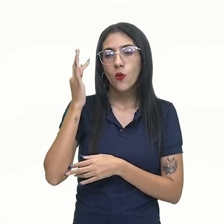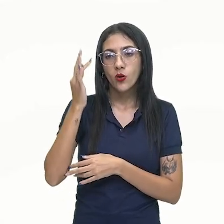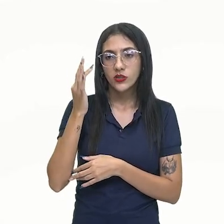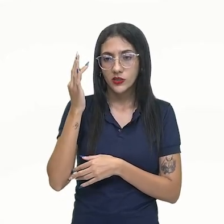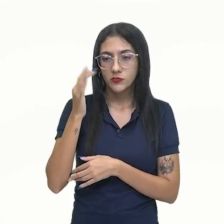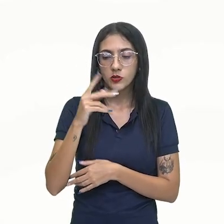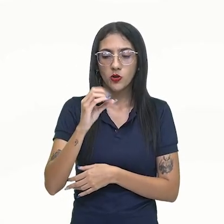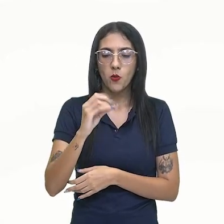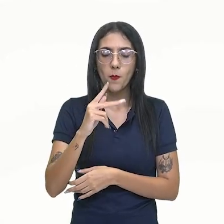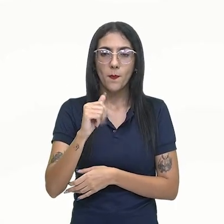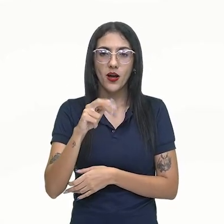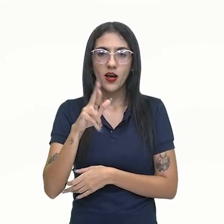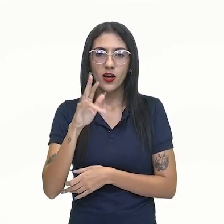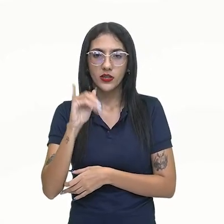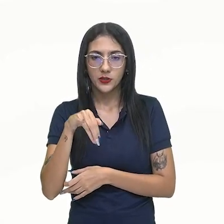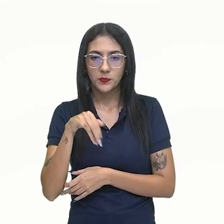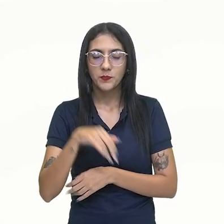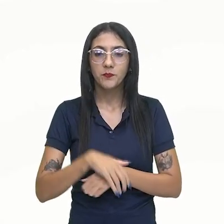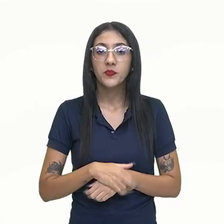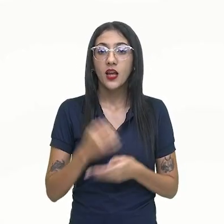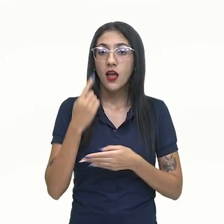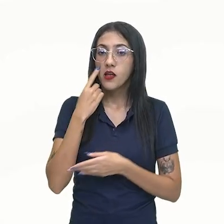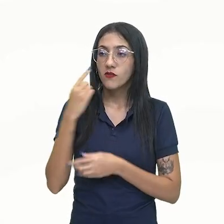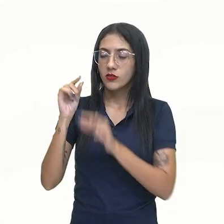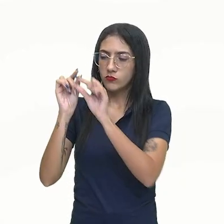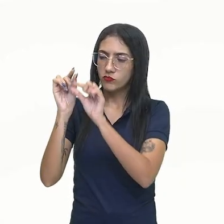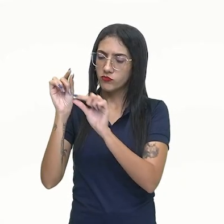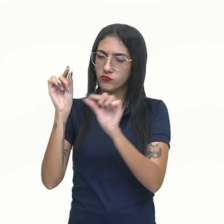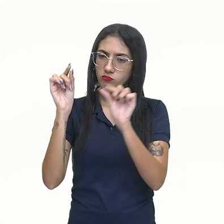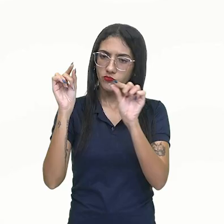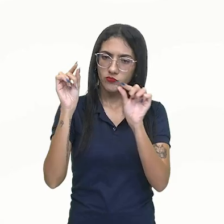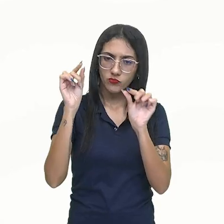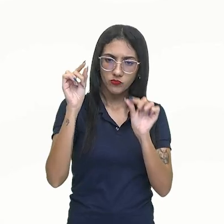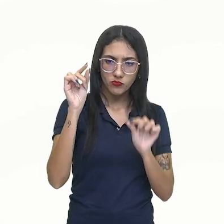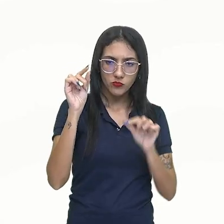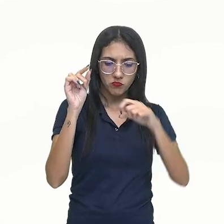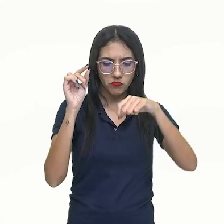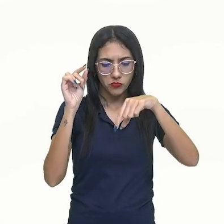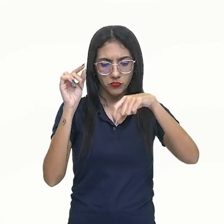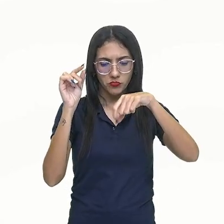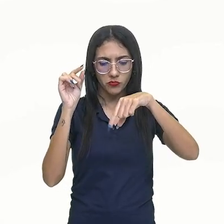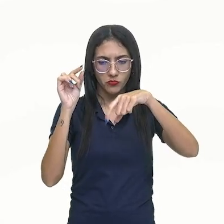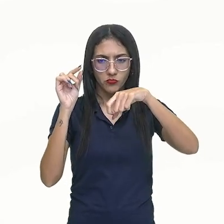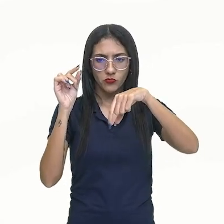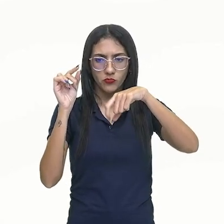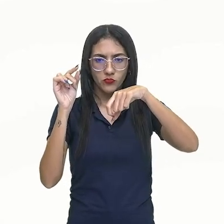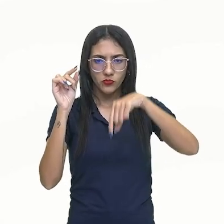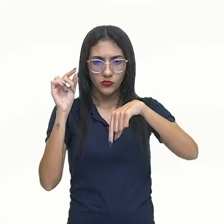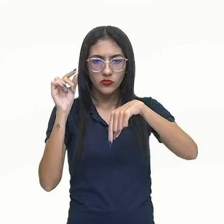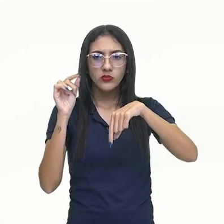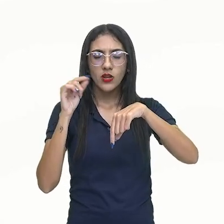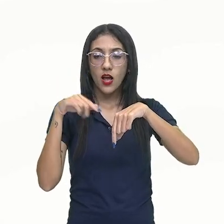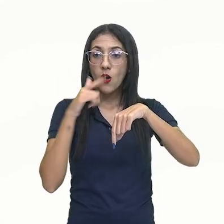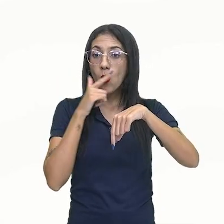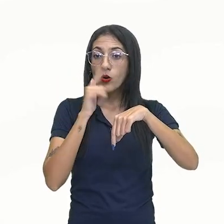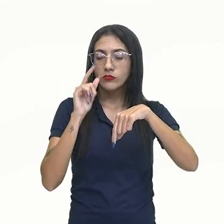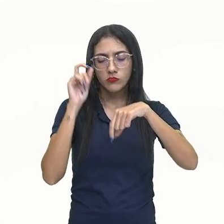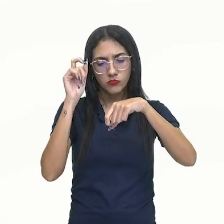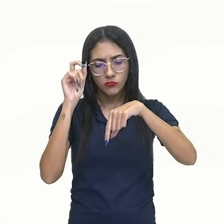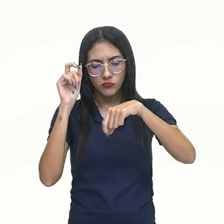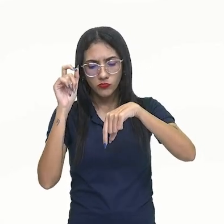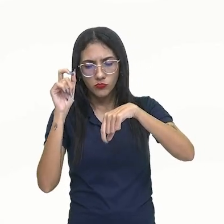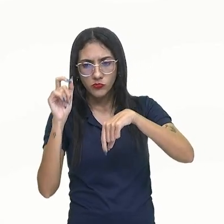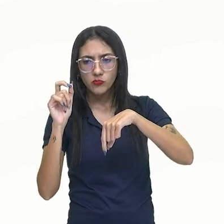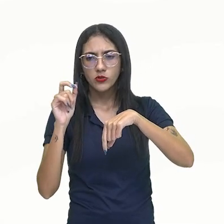de Oparin e Haldane. E essa estrutura, né, molecular, ela foi coletada aqui e